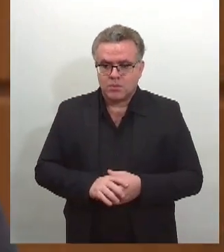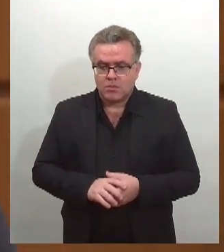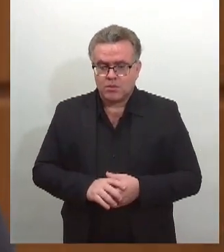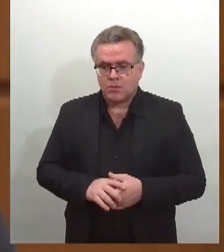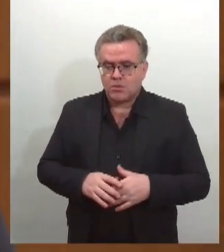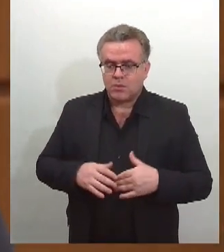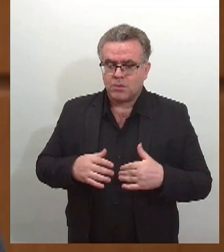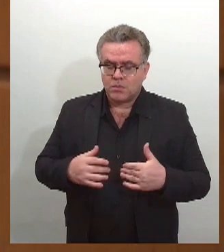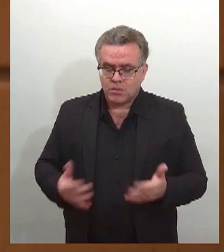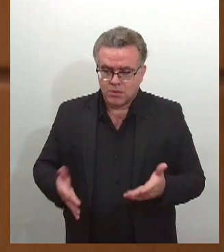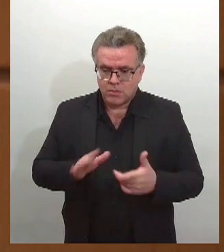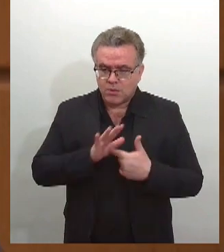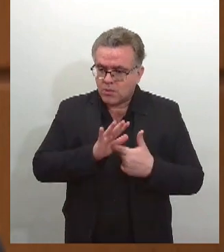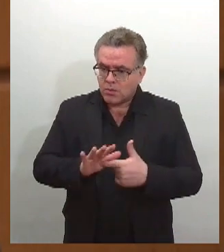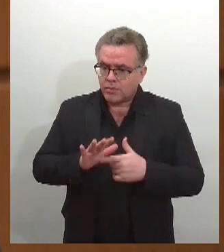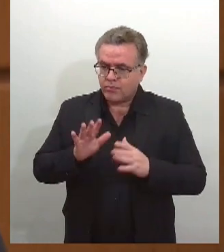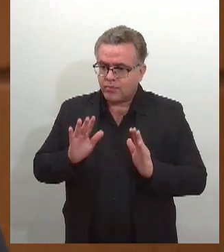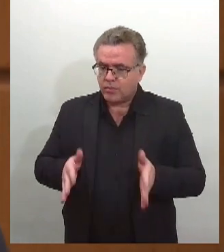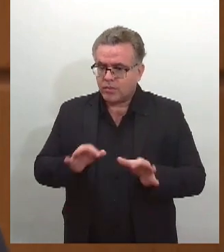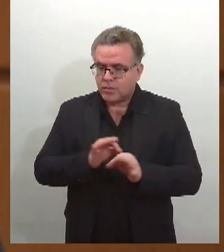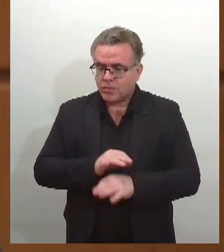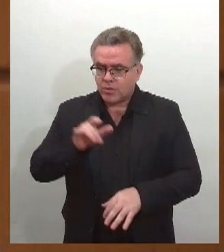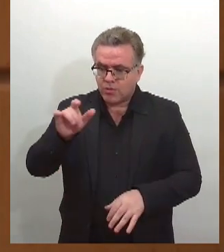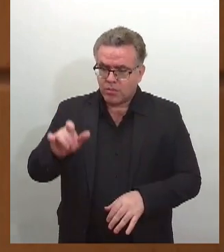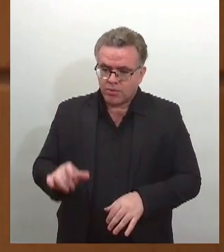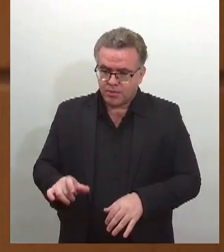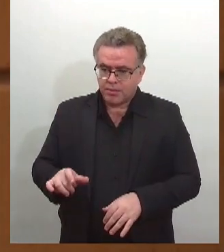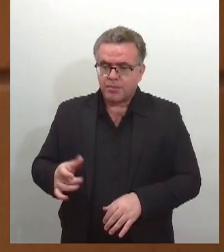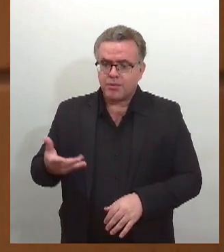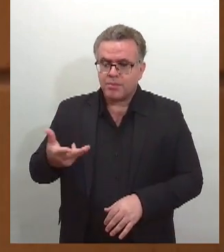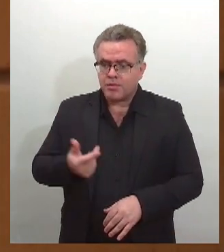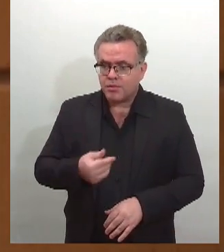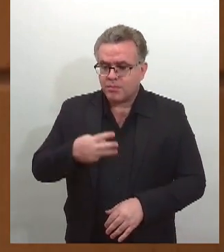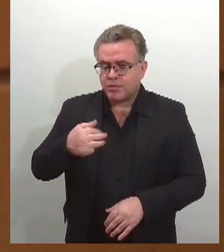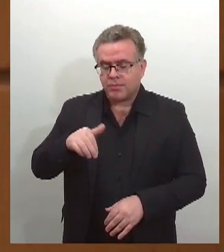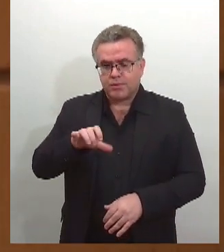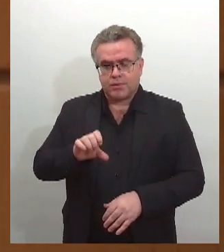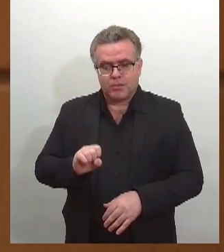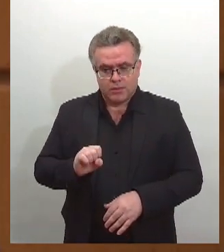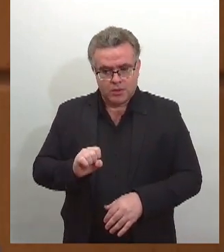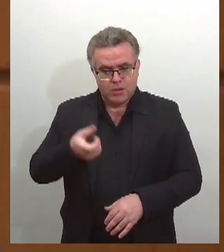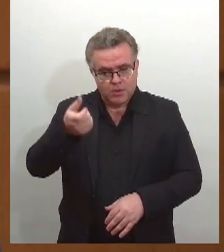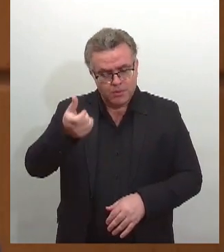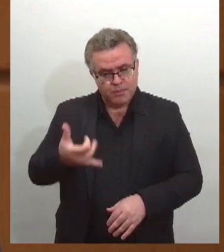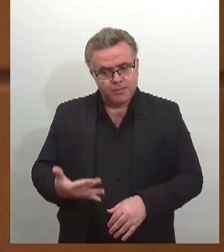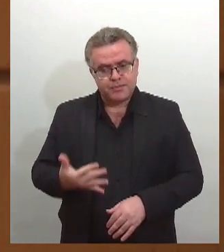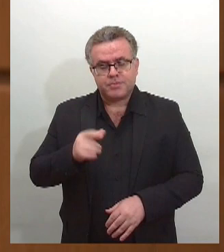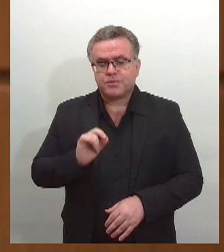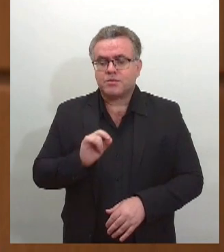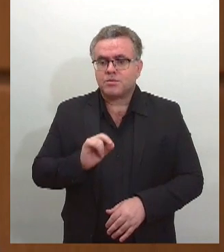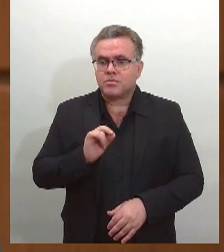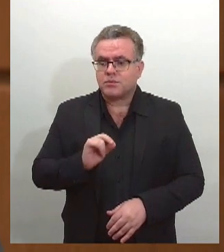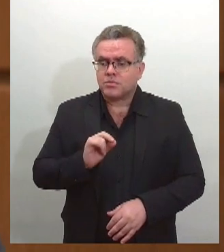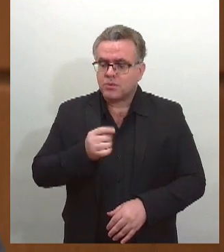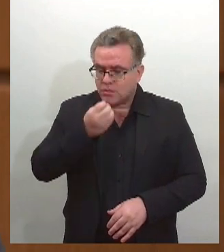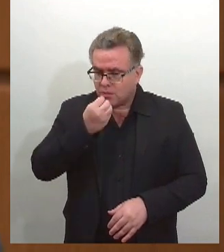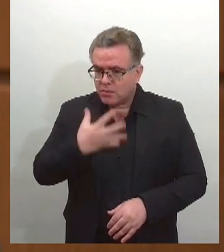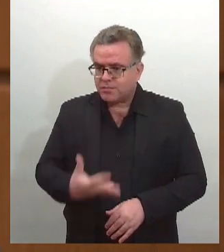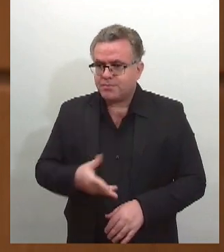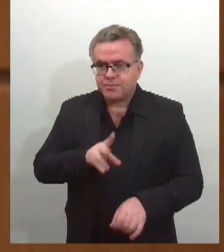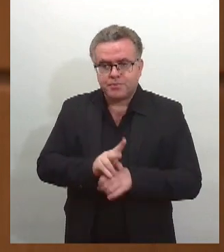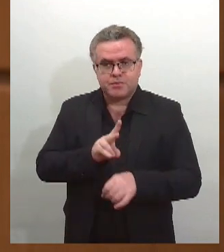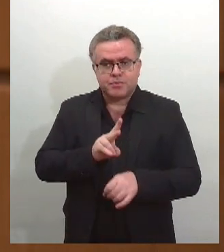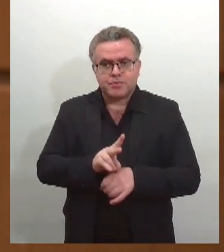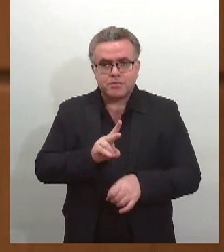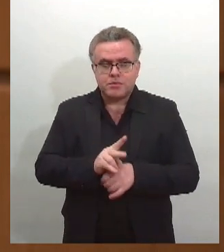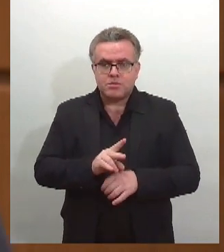o zootecnista e caprinovinocultor Marcos Felipe discursou sobre a qualidade dos rebanhos de ovinos e caprinos no